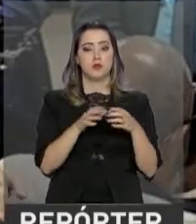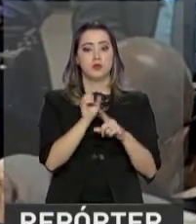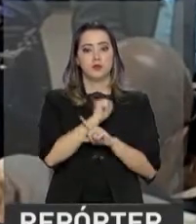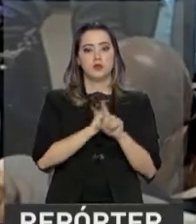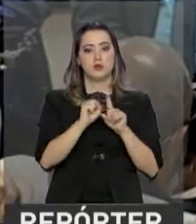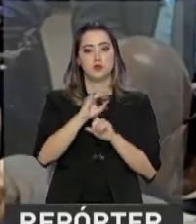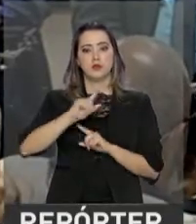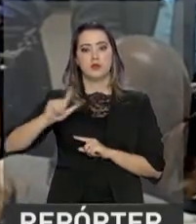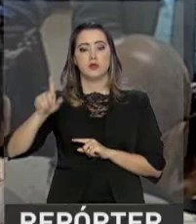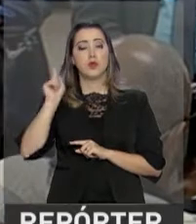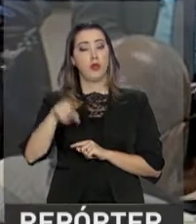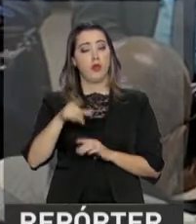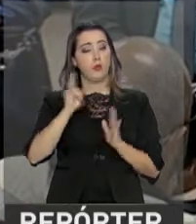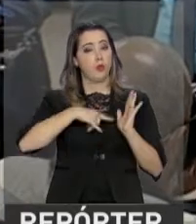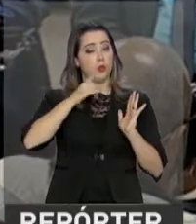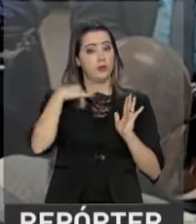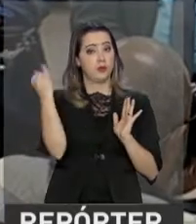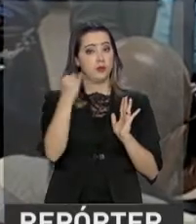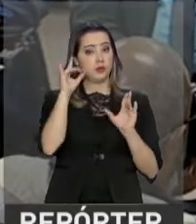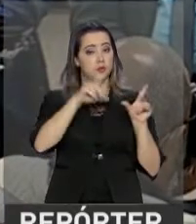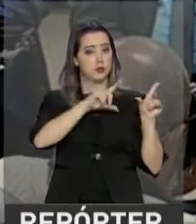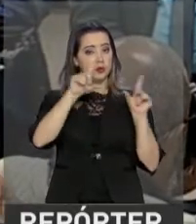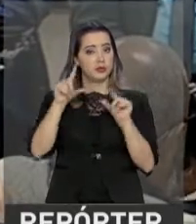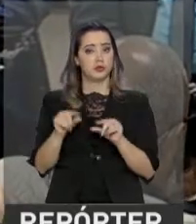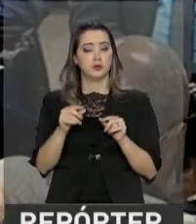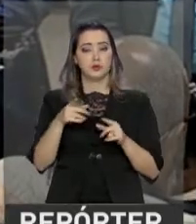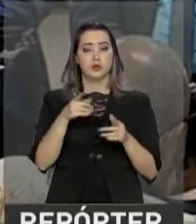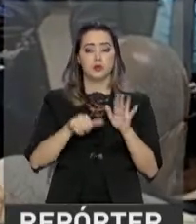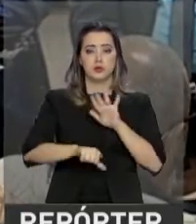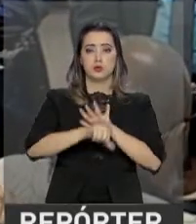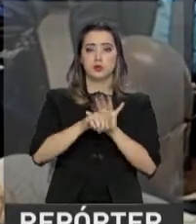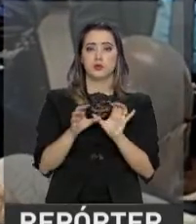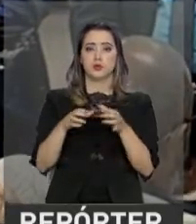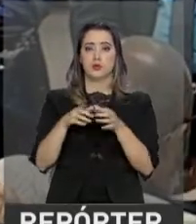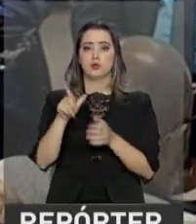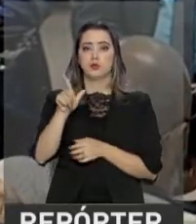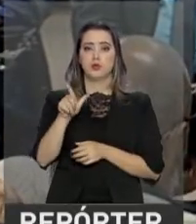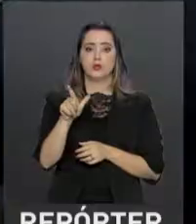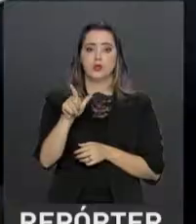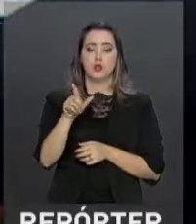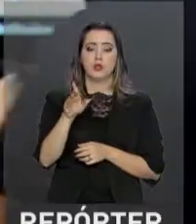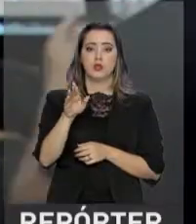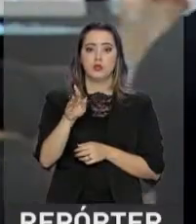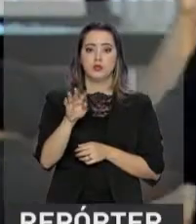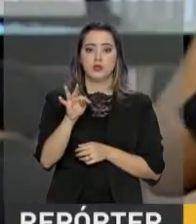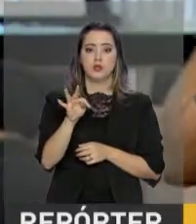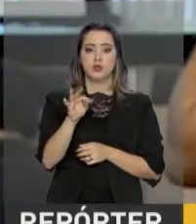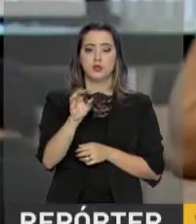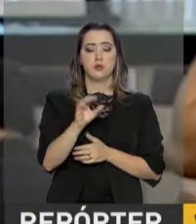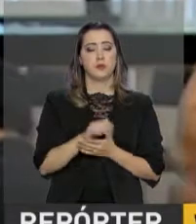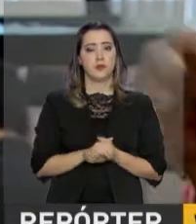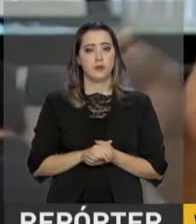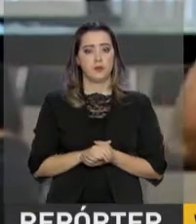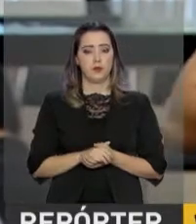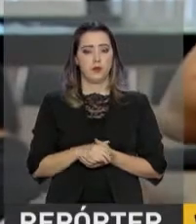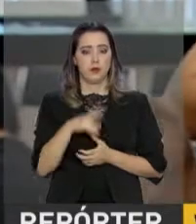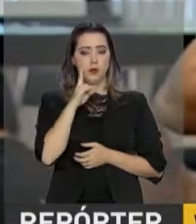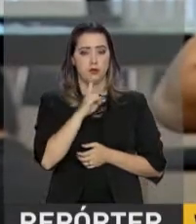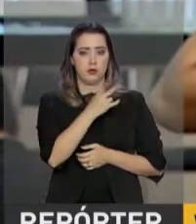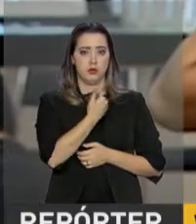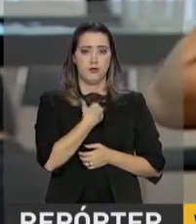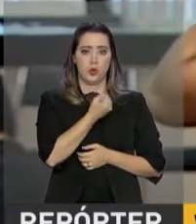civil, o documento é fundamental para reduzir os crimes contra a comunidade LGBT. Levando em consideração o número